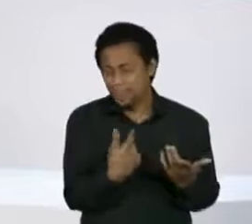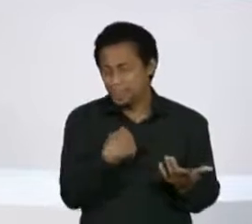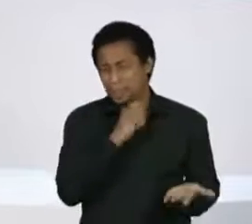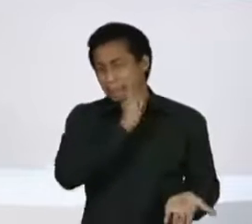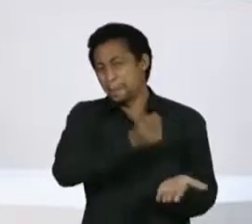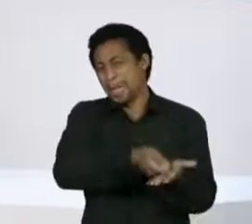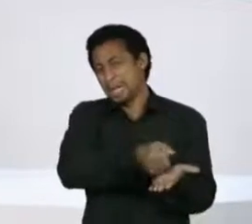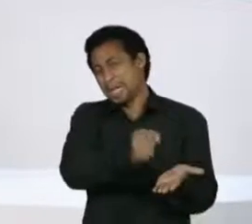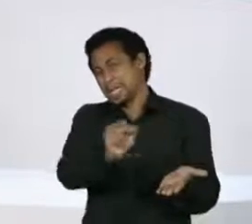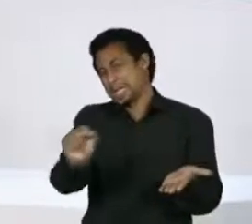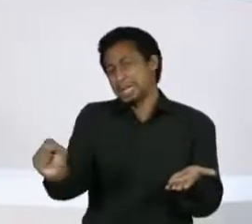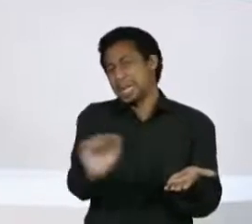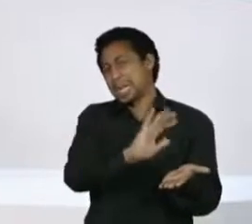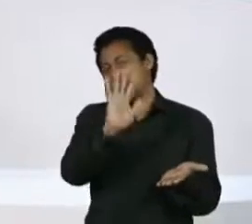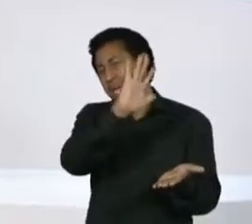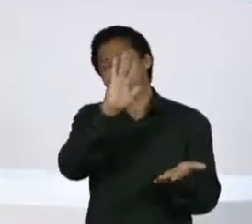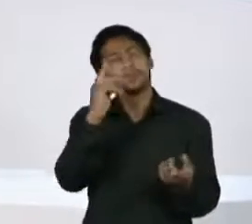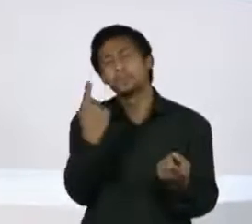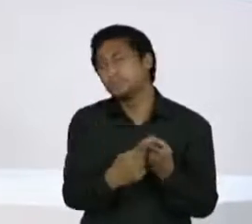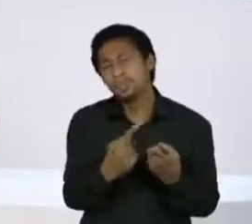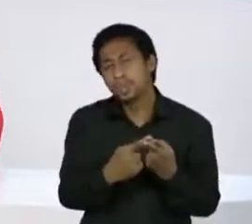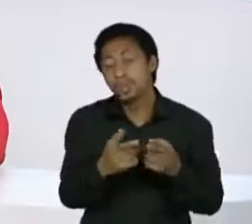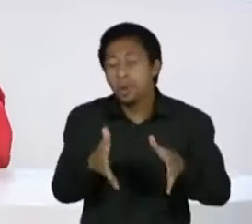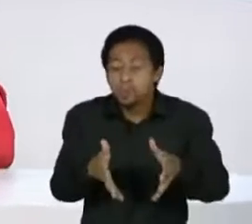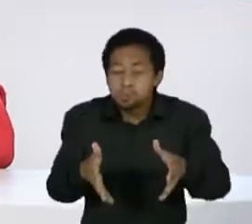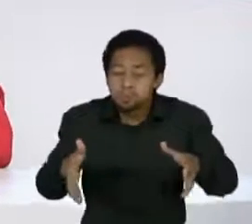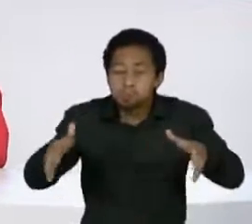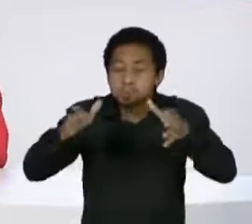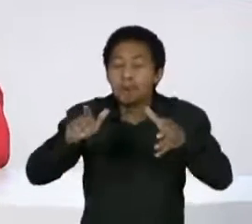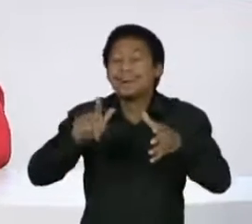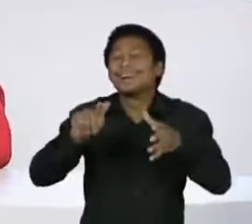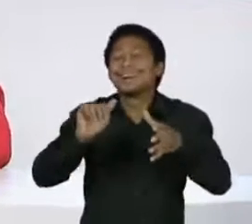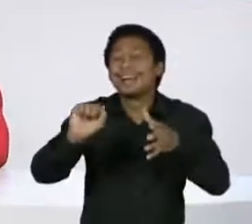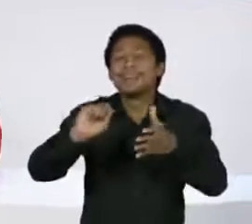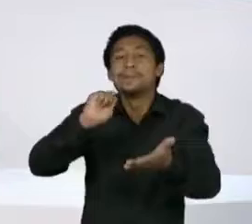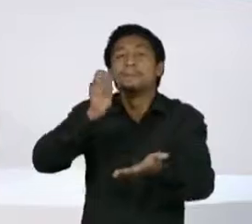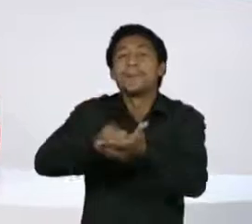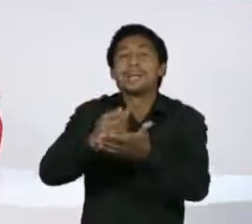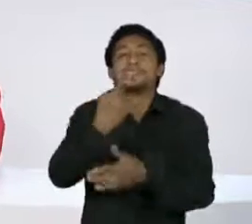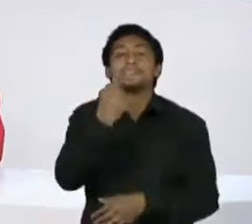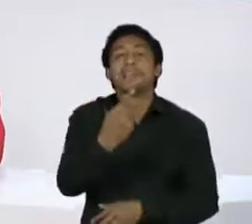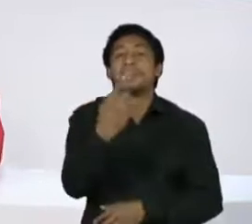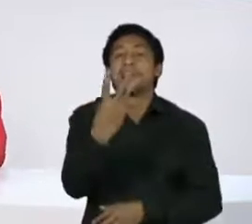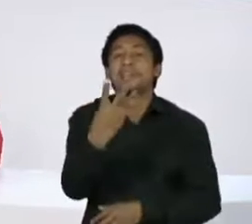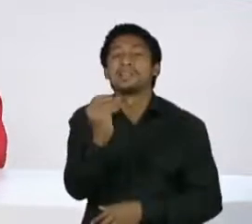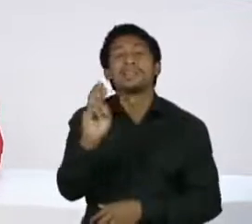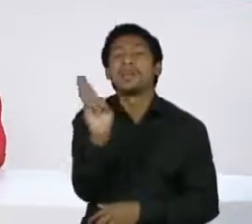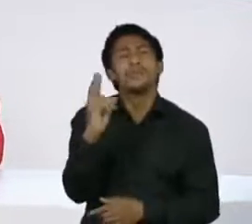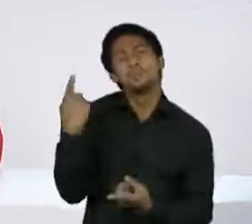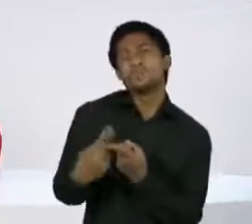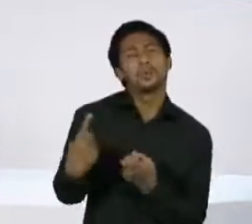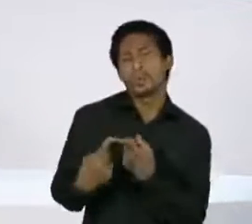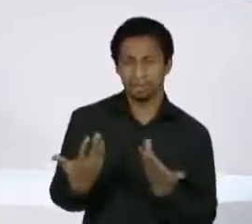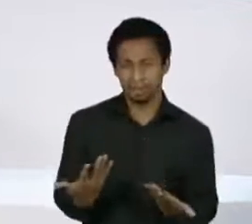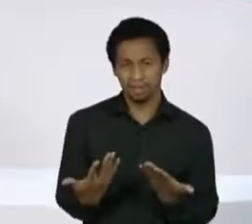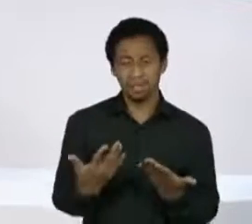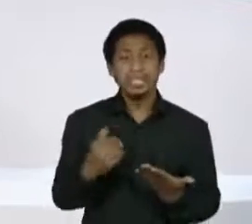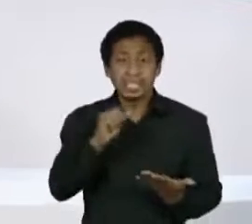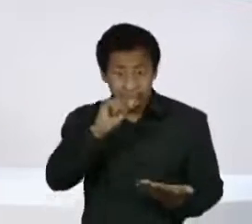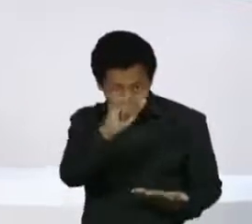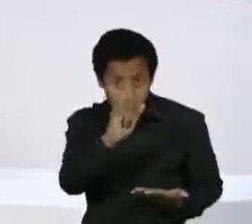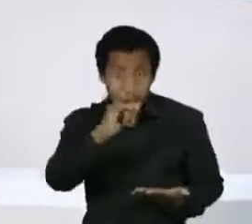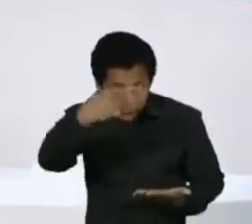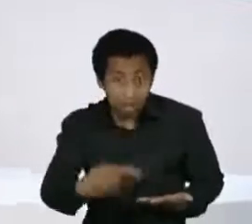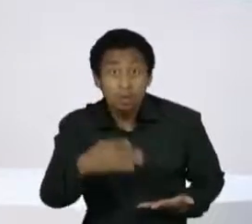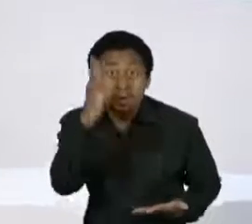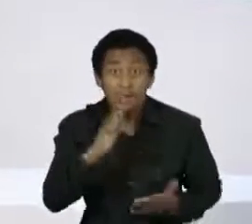pagar 130 reais no botijão de gás? Como é que a gente responde para esse brasileiro comum essa